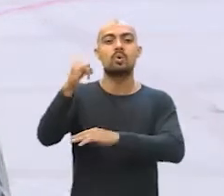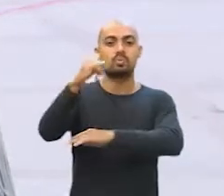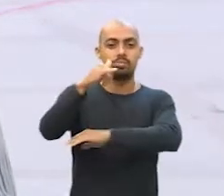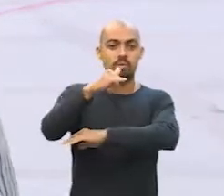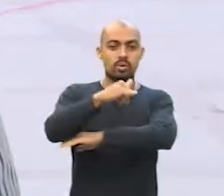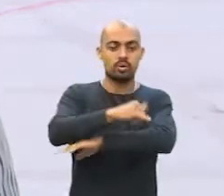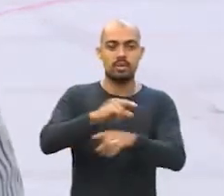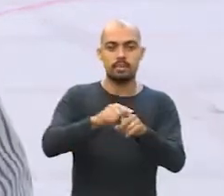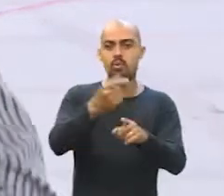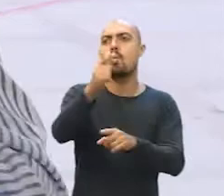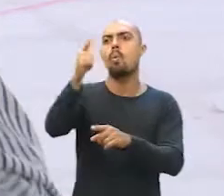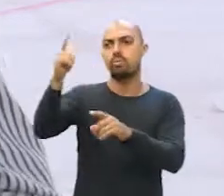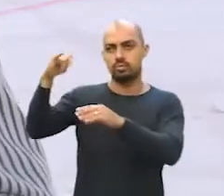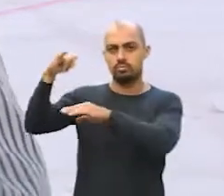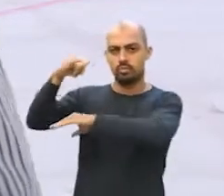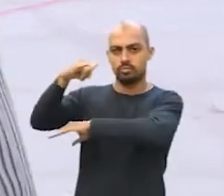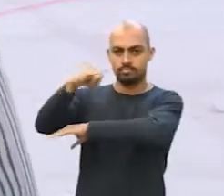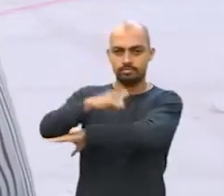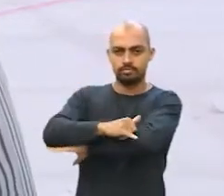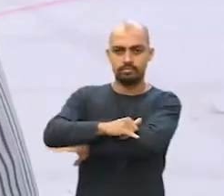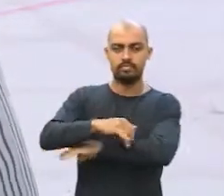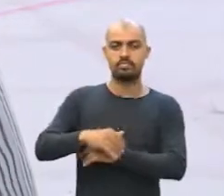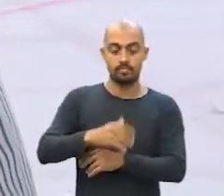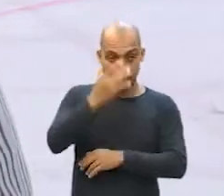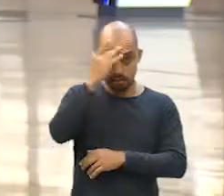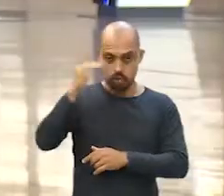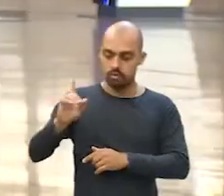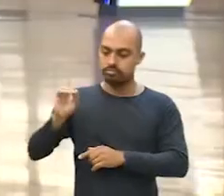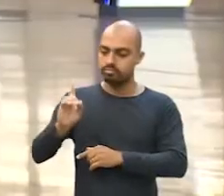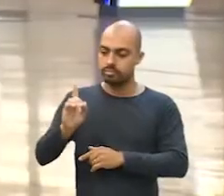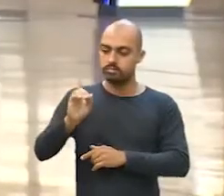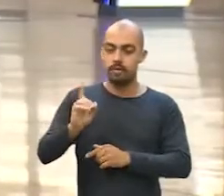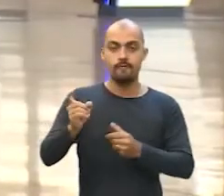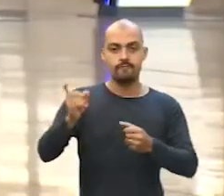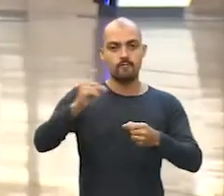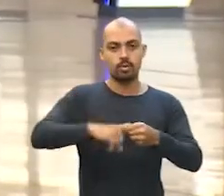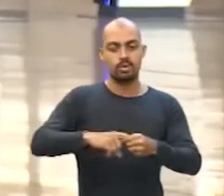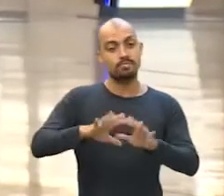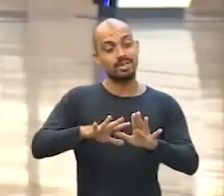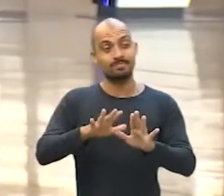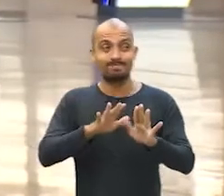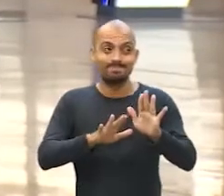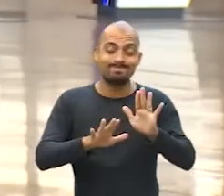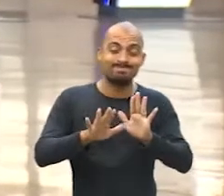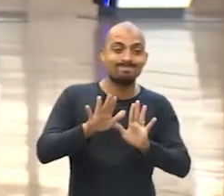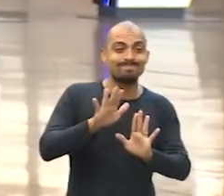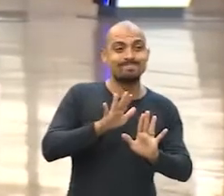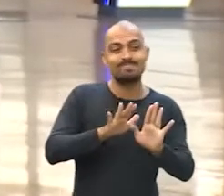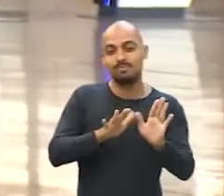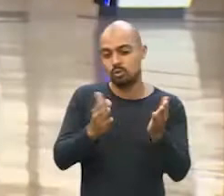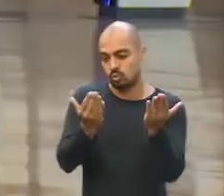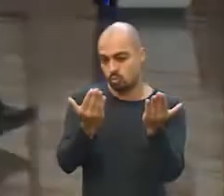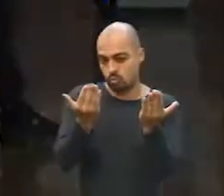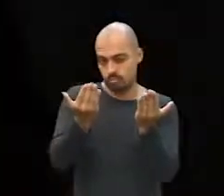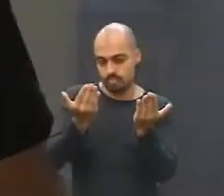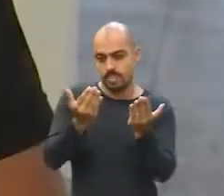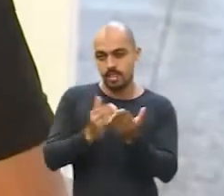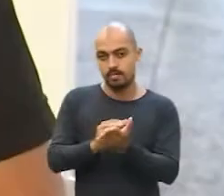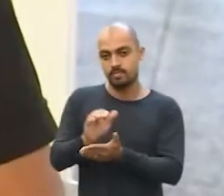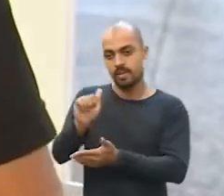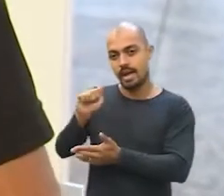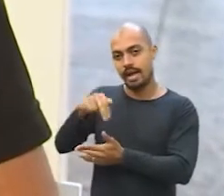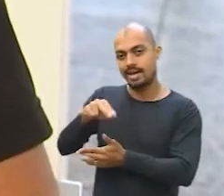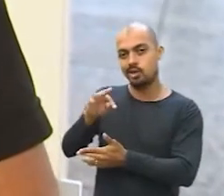econômica e financeira do aeroporto e dos outros aeroportos no Brasil. O passageiro está voltando, mas ainda com receios.